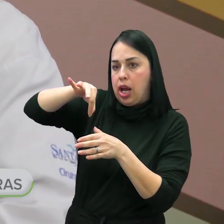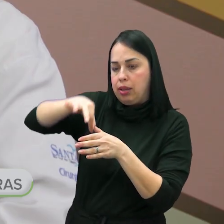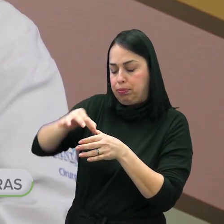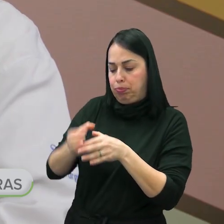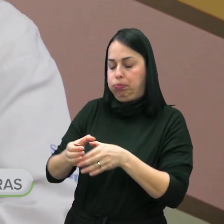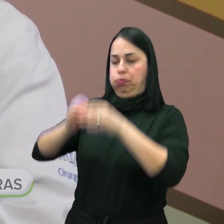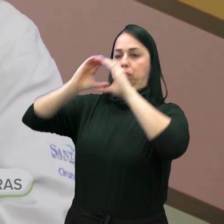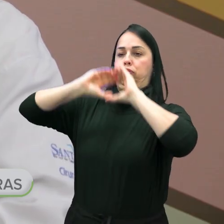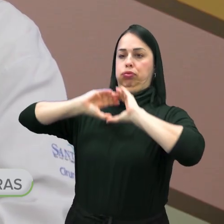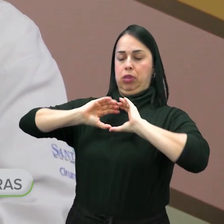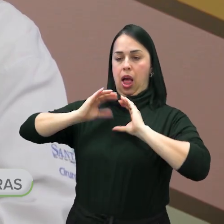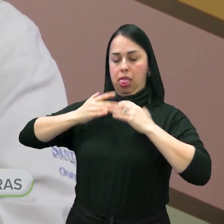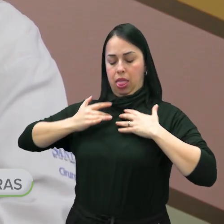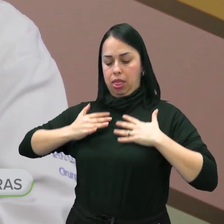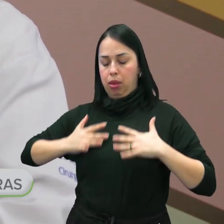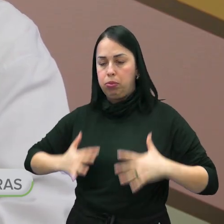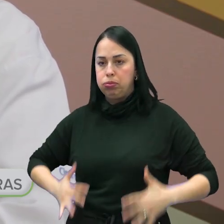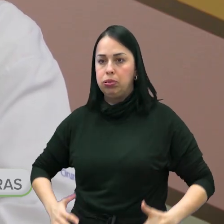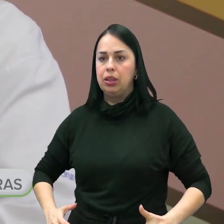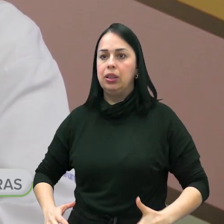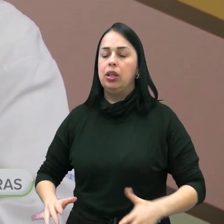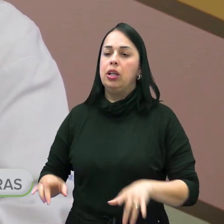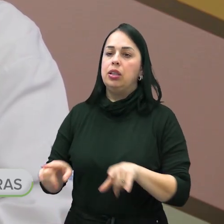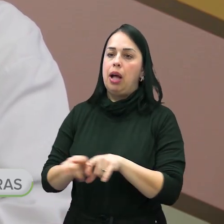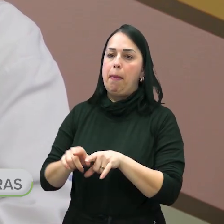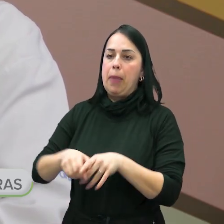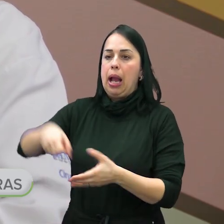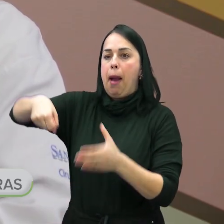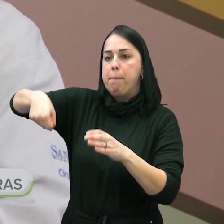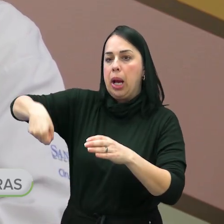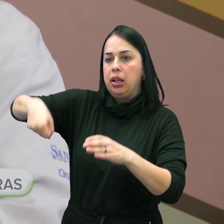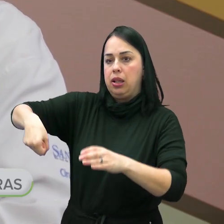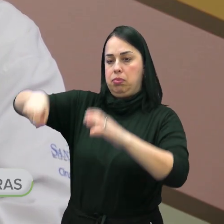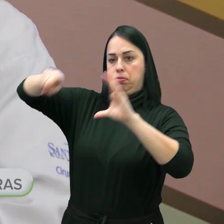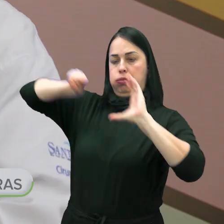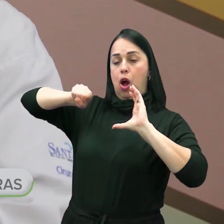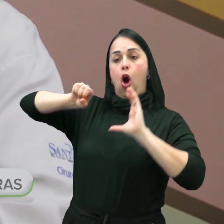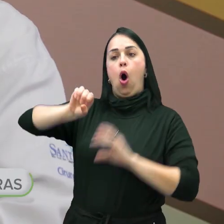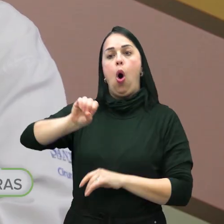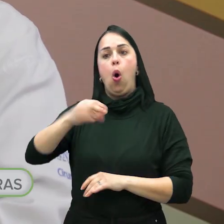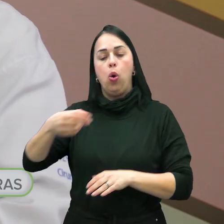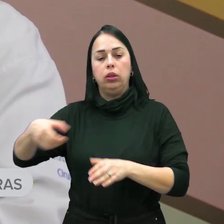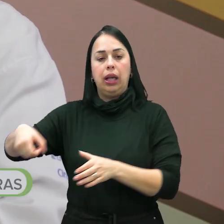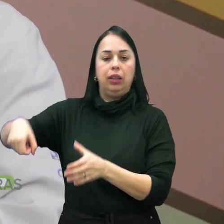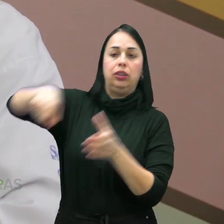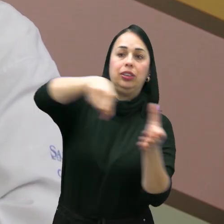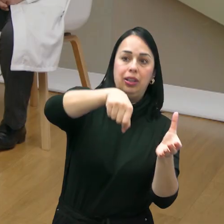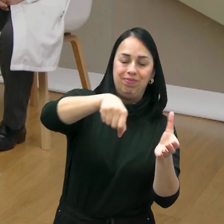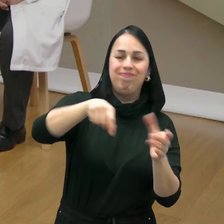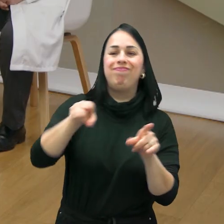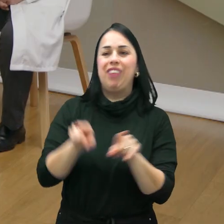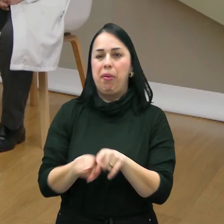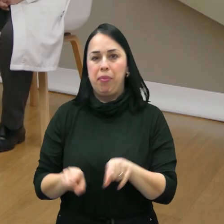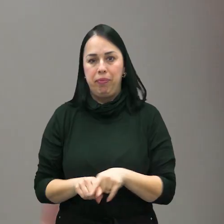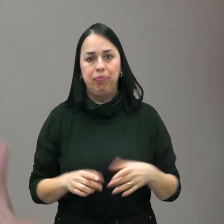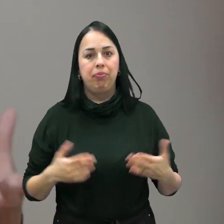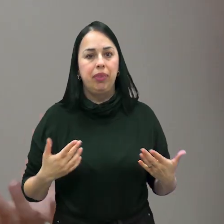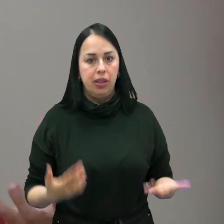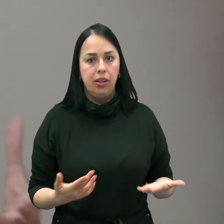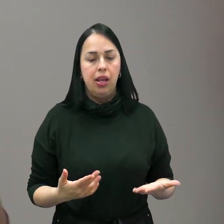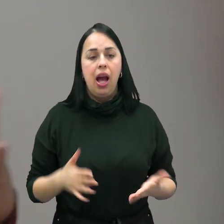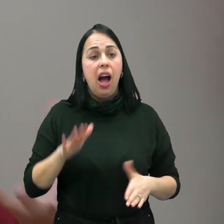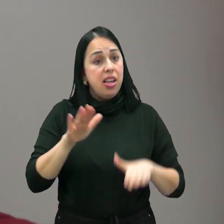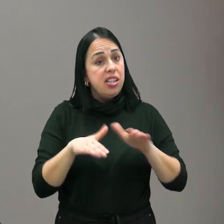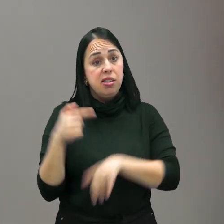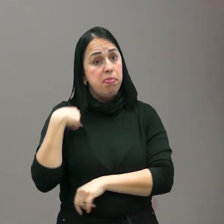pessoal prepara e acaba sendo atingido, aí vira a panela acidentalmente sobre si ou sobre outras pessoas também. Sim, coisas em